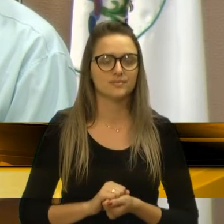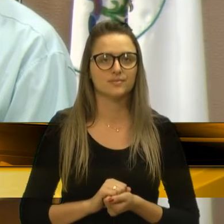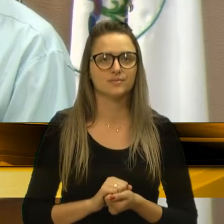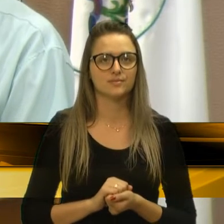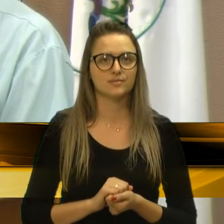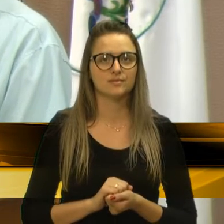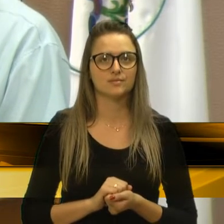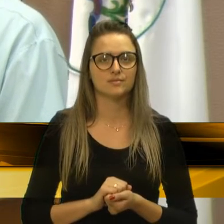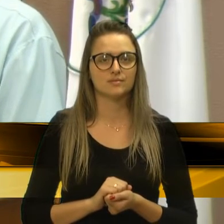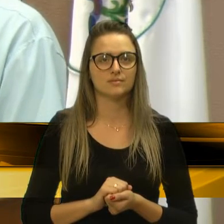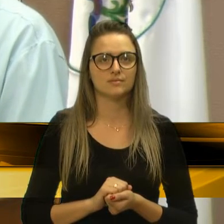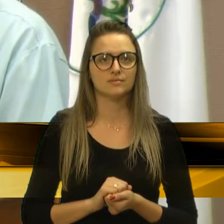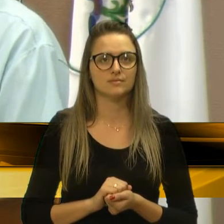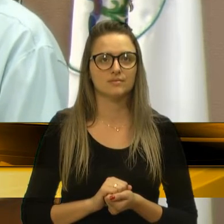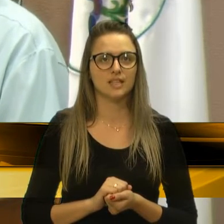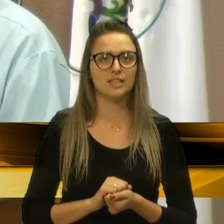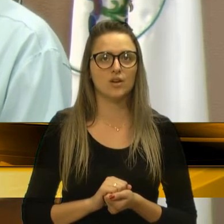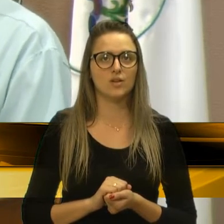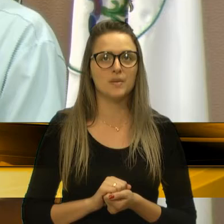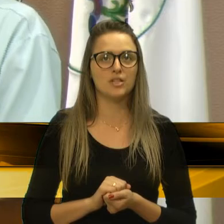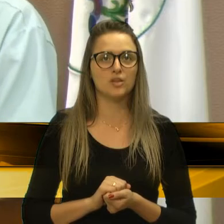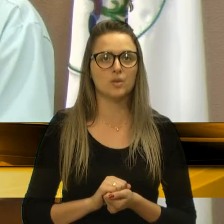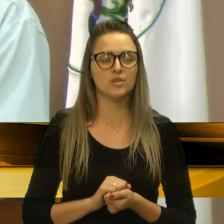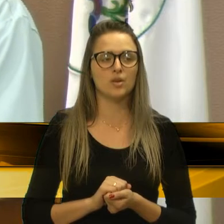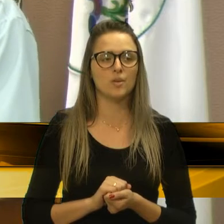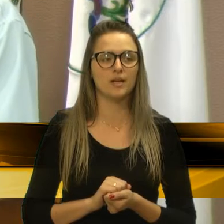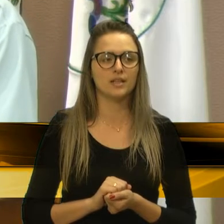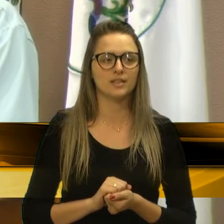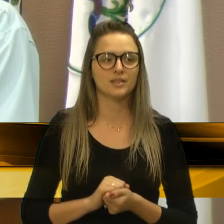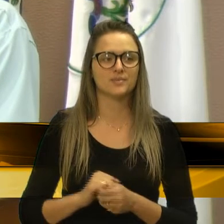seja enfim todos vendidos